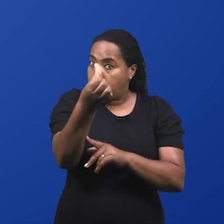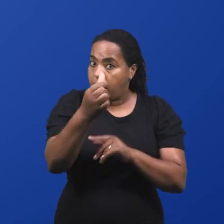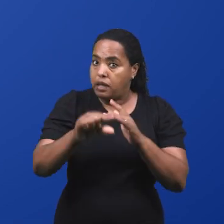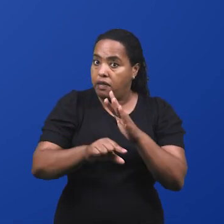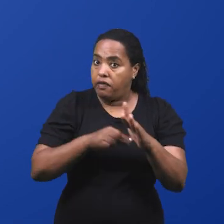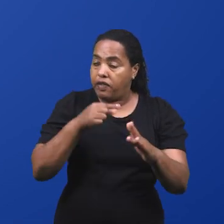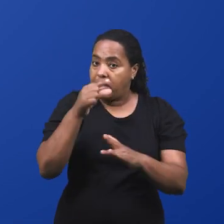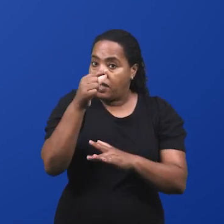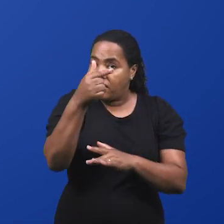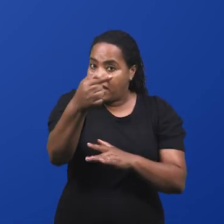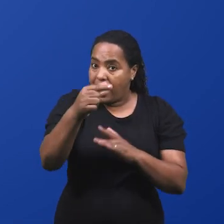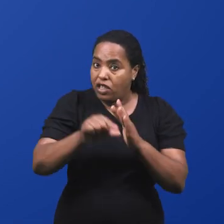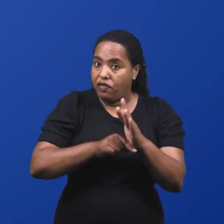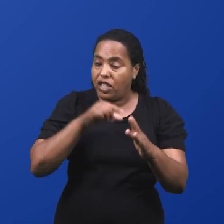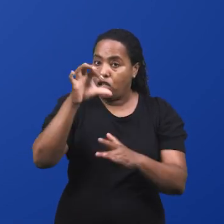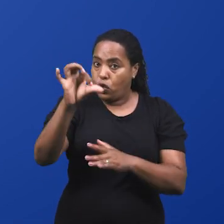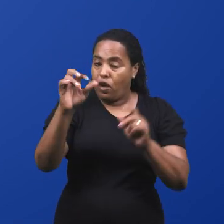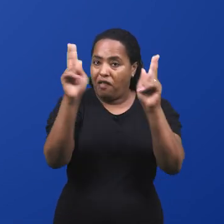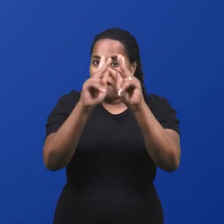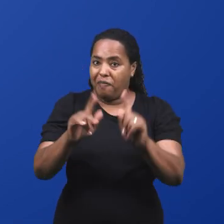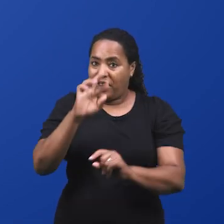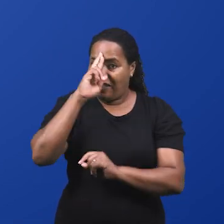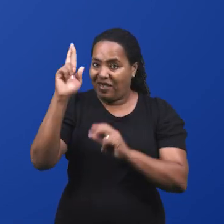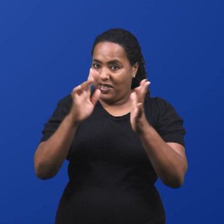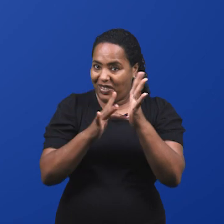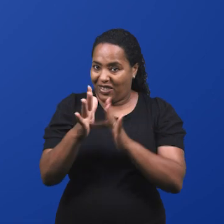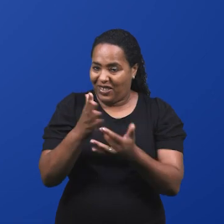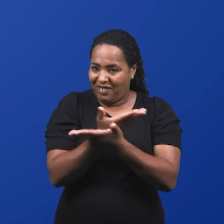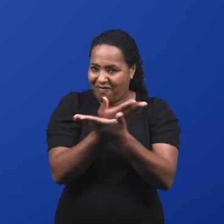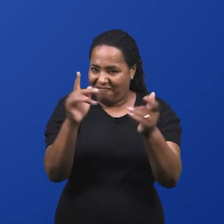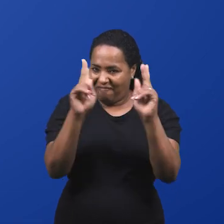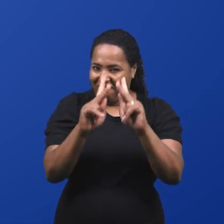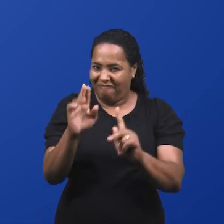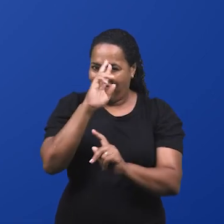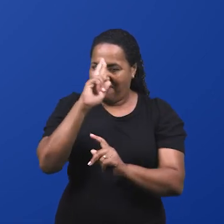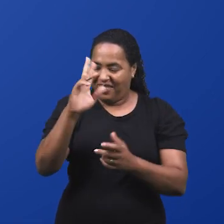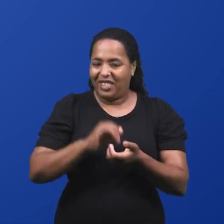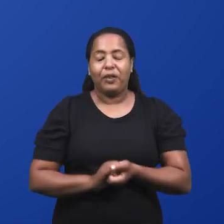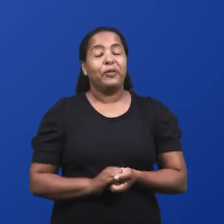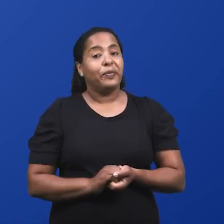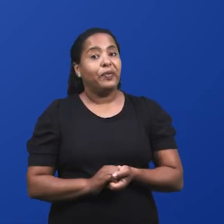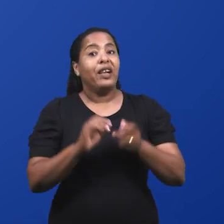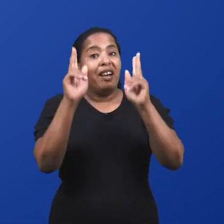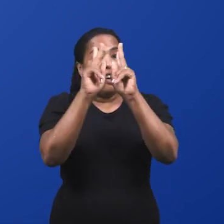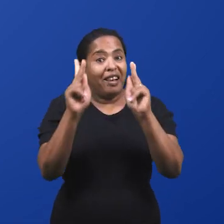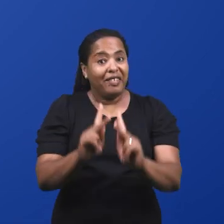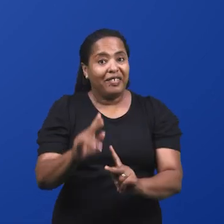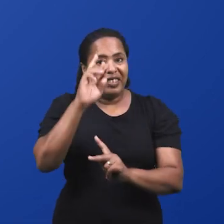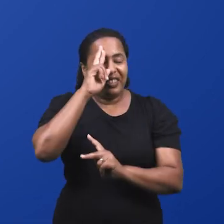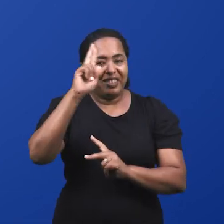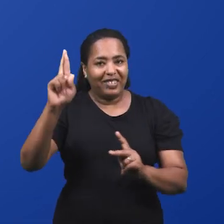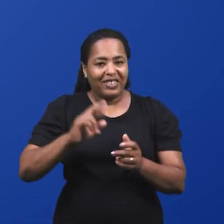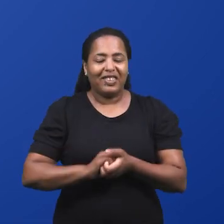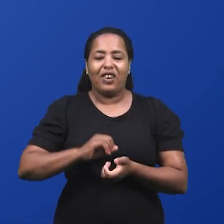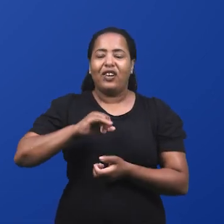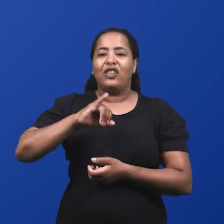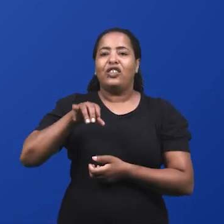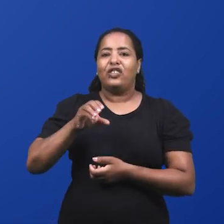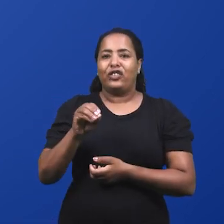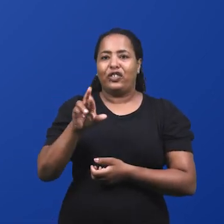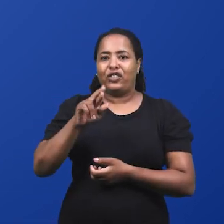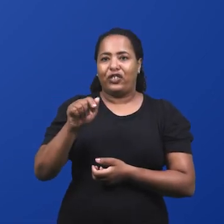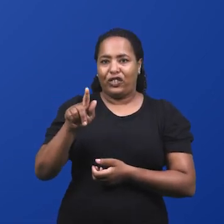6, 7 e 9. A paz do Senhor Jesus, irmãos. A paz do Senhor. Irmãos, a paz do Senhor Jesus, eu sou